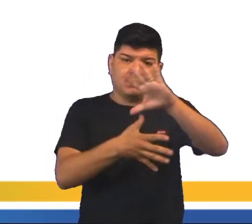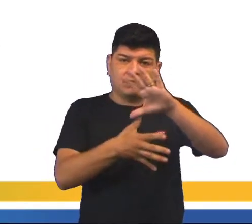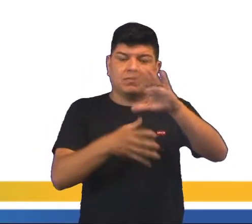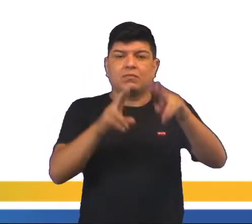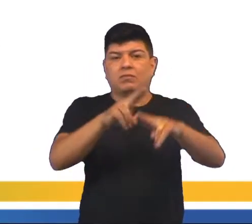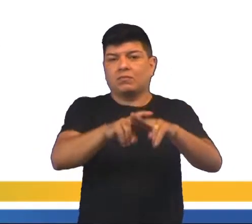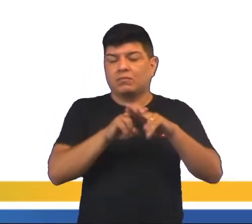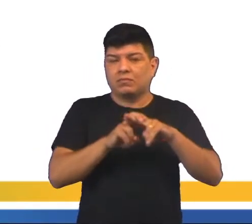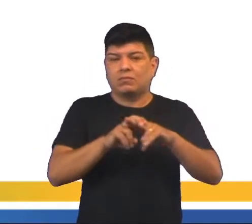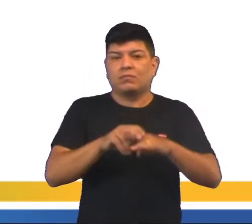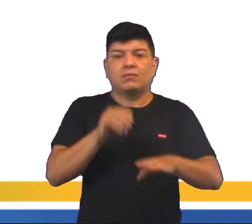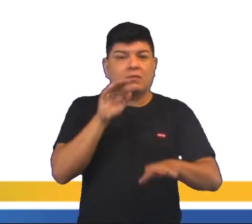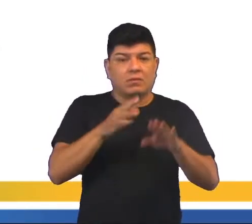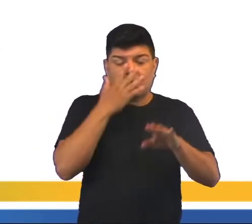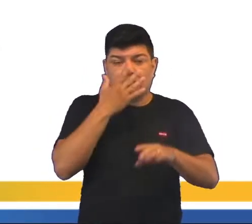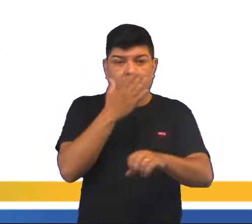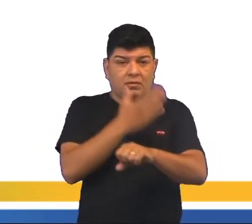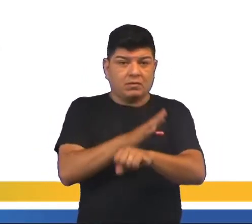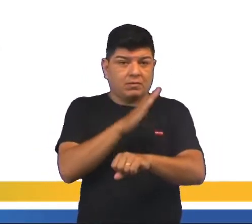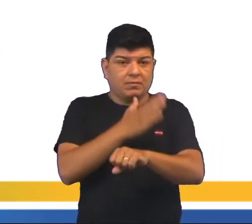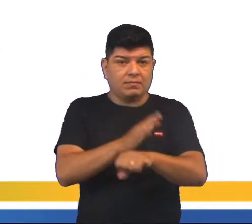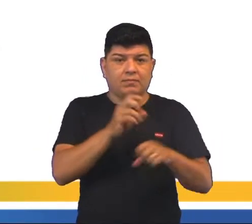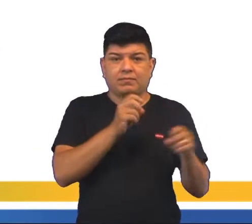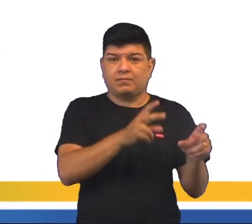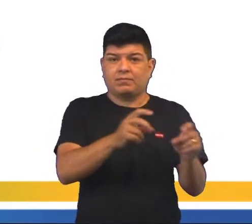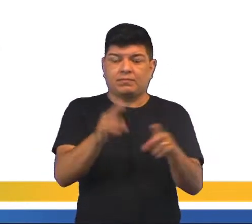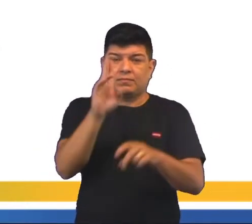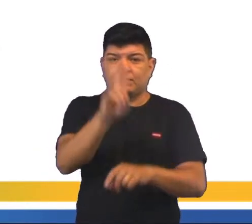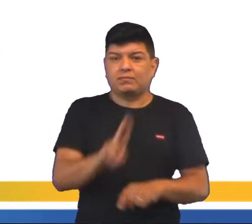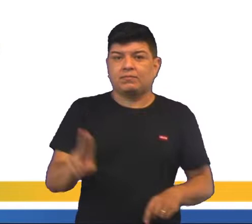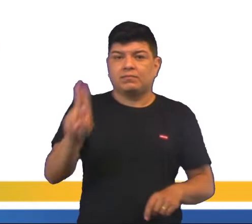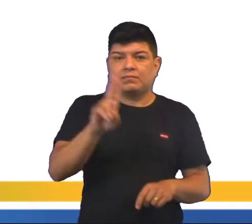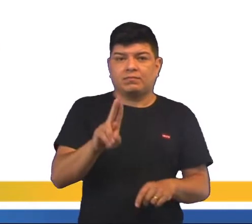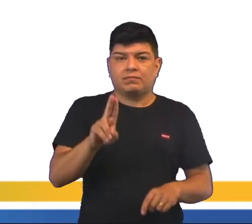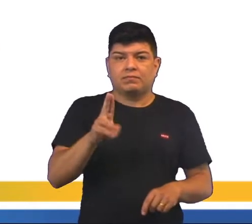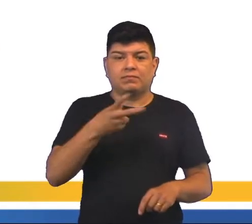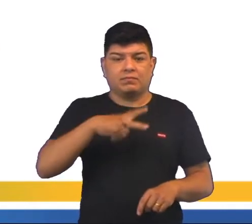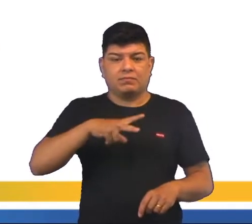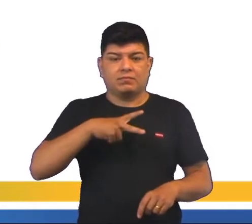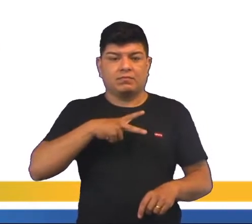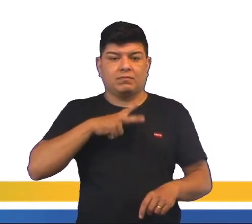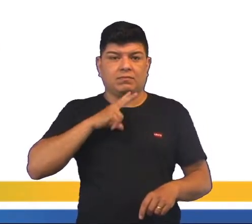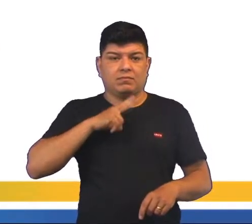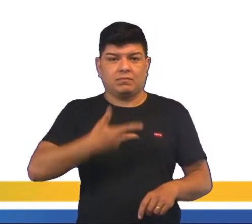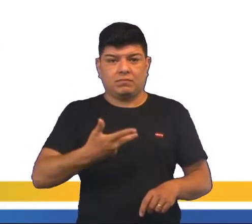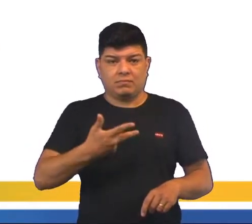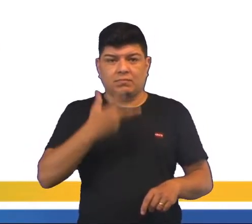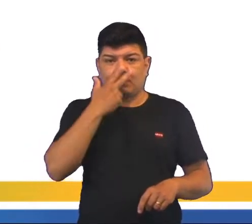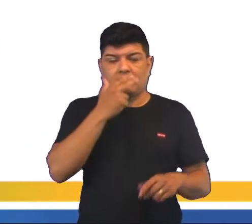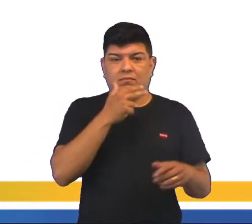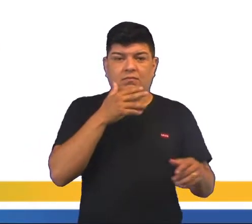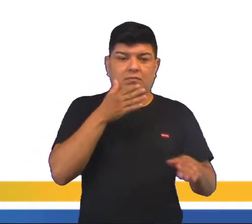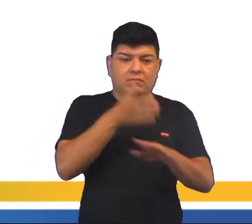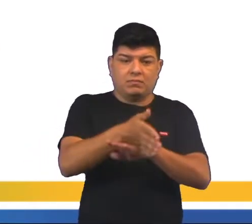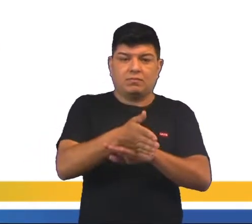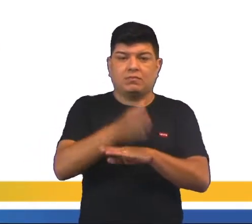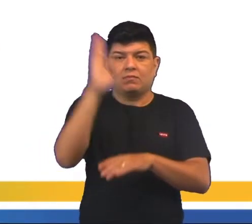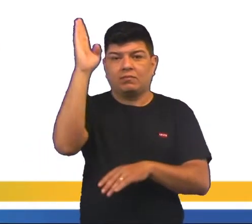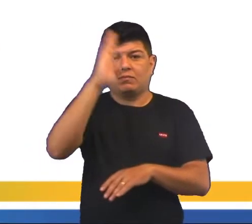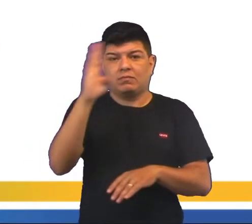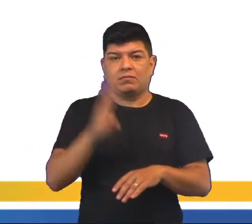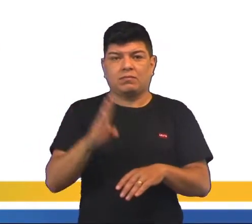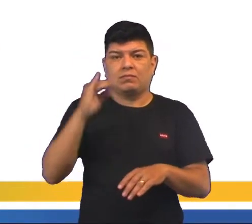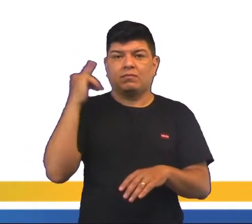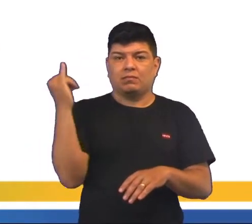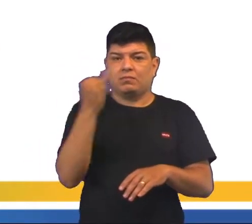Por conta disso, muitas das práticas mercantilistas foram aplicadas pelos portugueses durante o período da colonização do Brasil. É